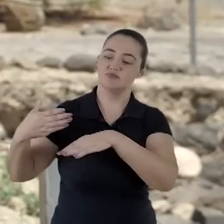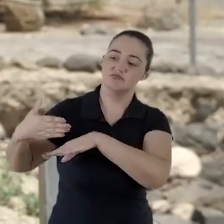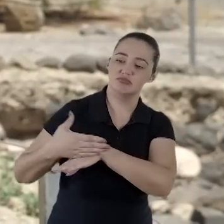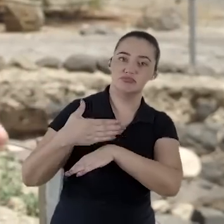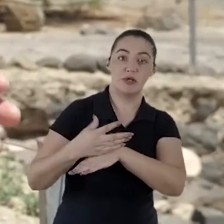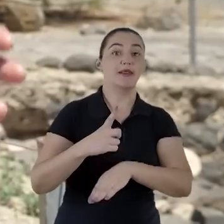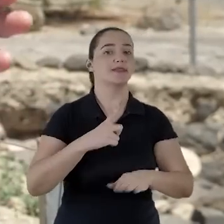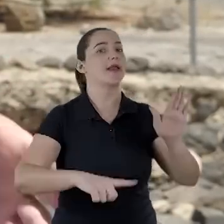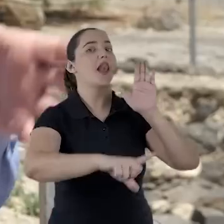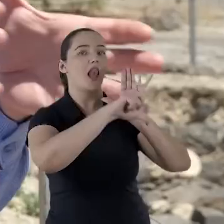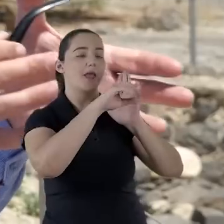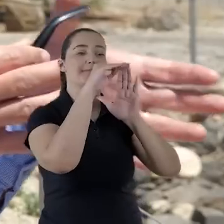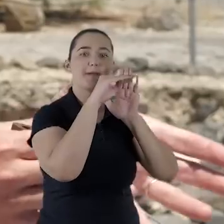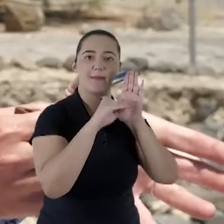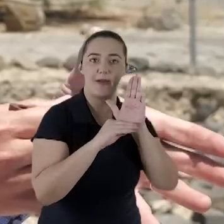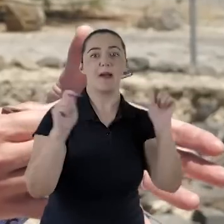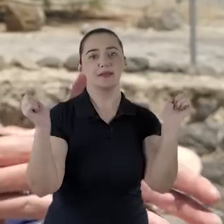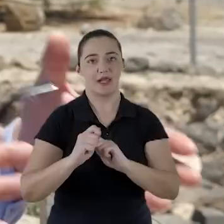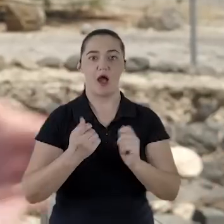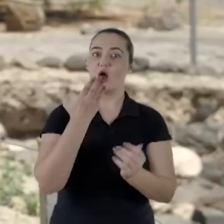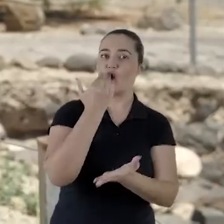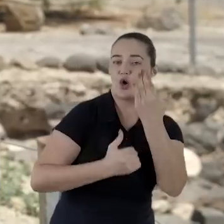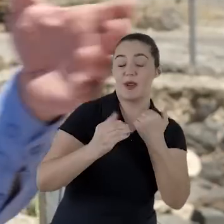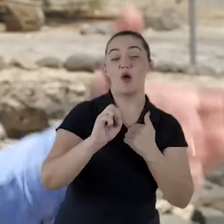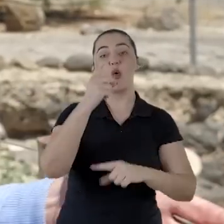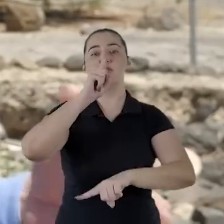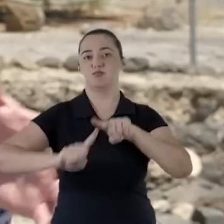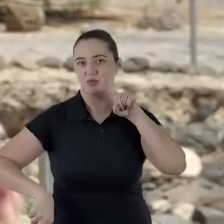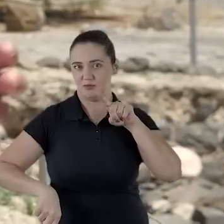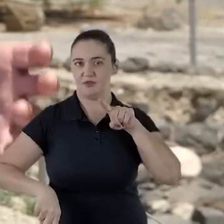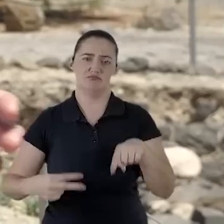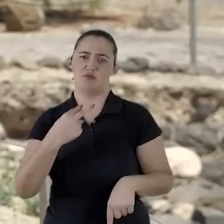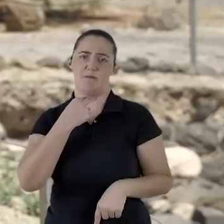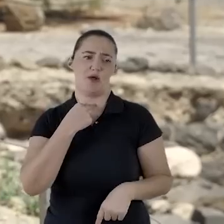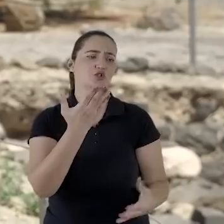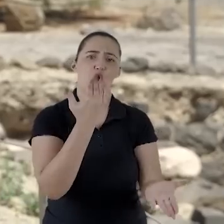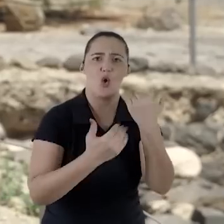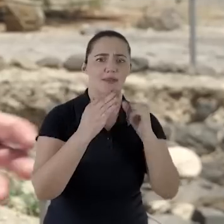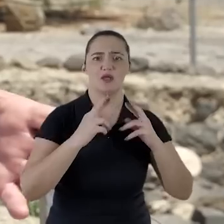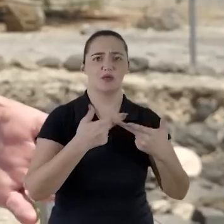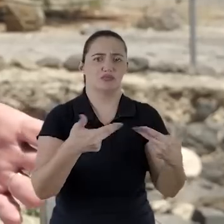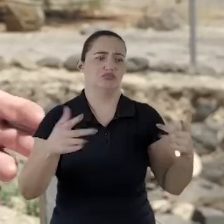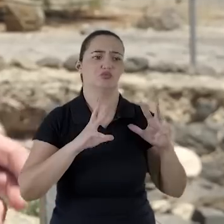existe uma lei sobre as comidas da terra sagrada. Você não pode comer por ser